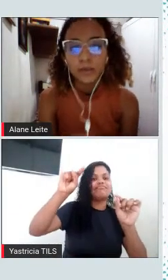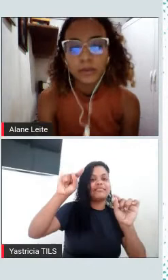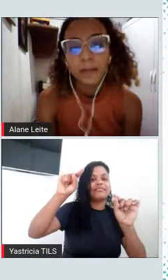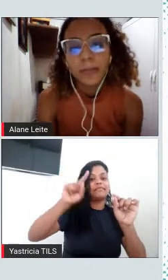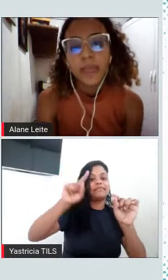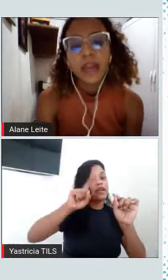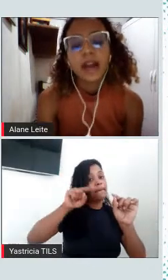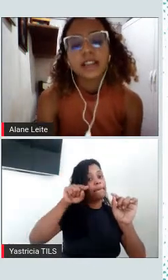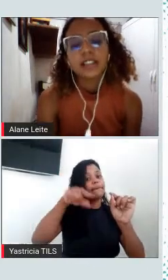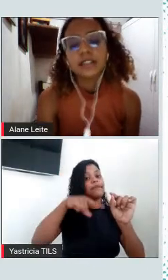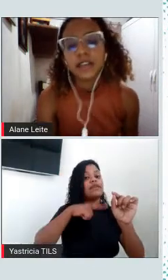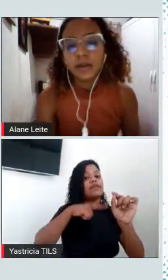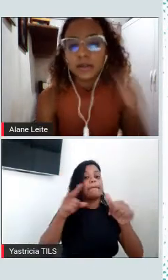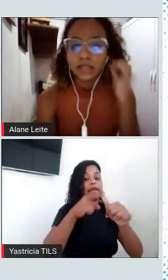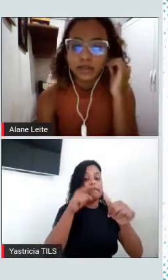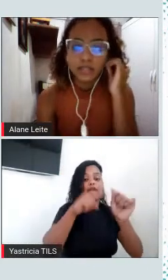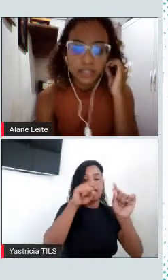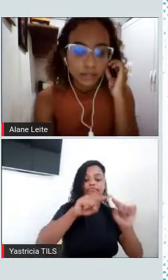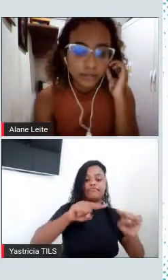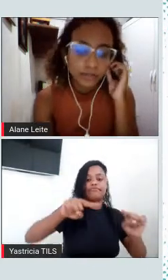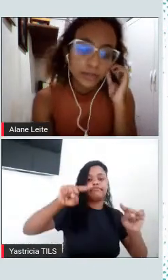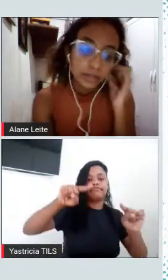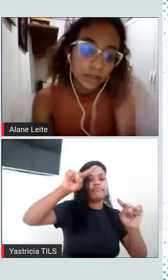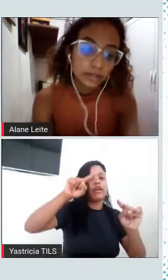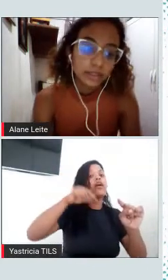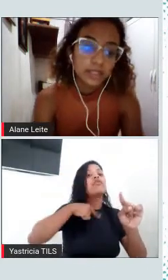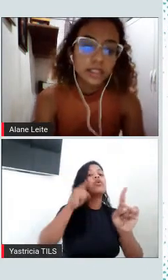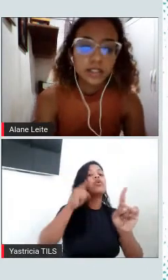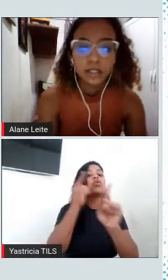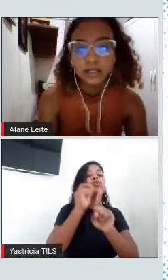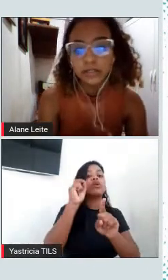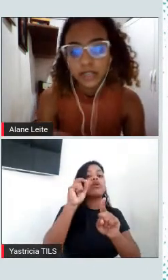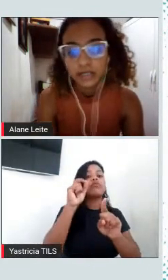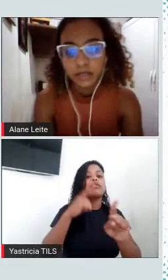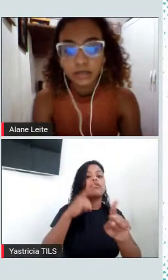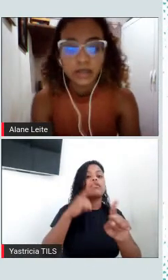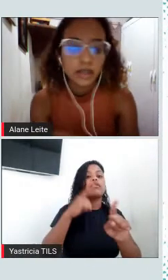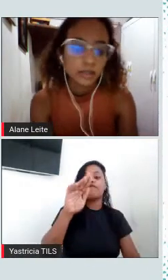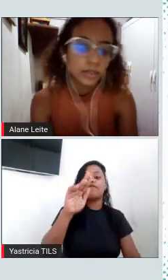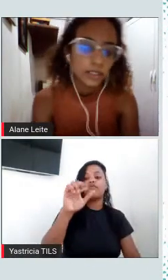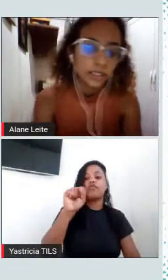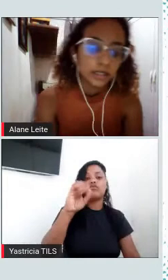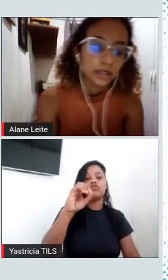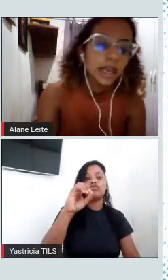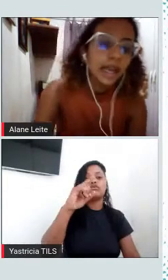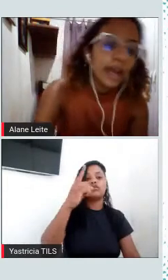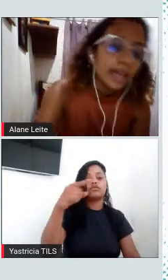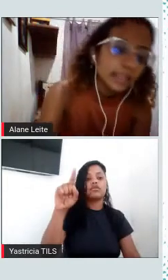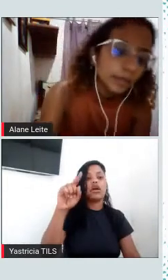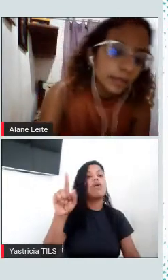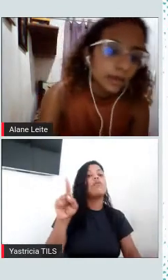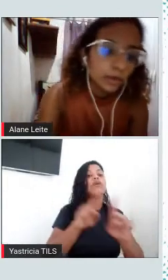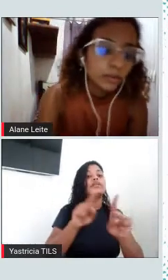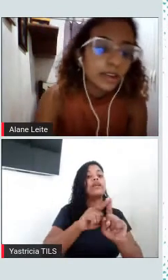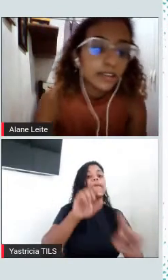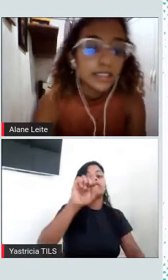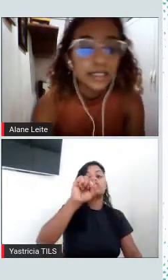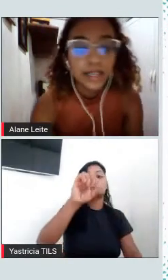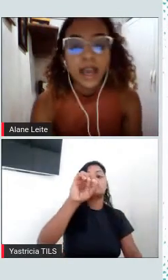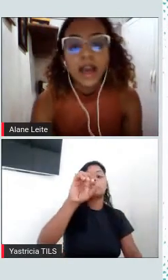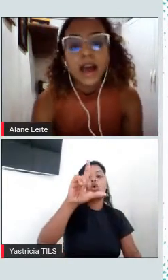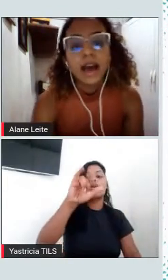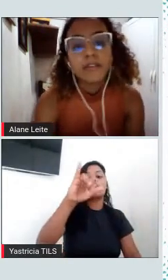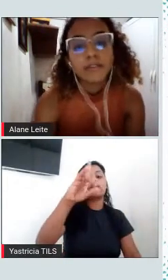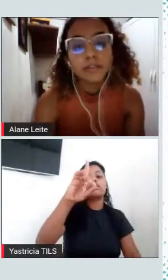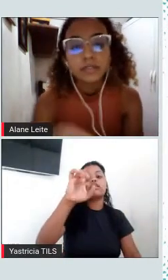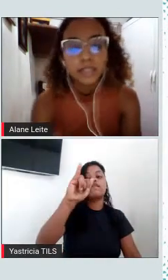primeira curva, a gente vai encontrar os estados de fusão e de solidificação da substância. Essa primeira curva ela vai